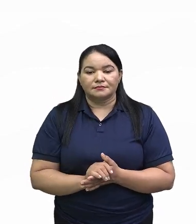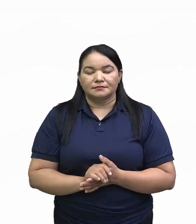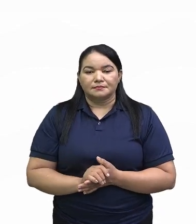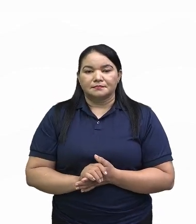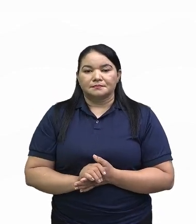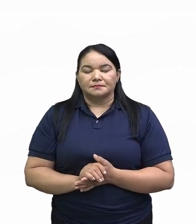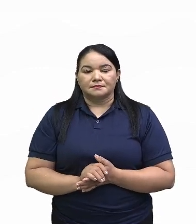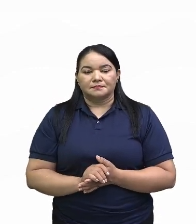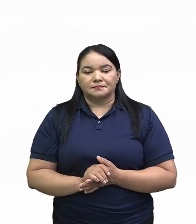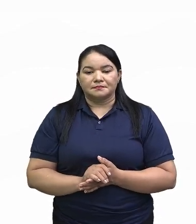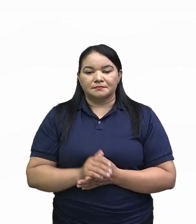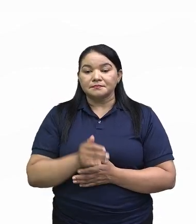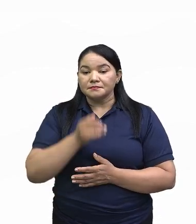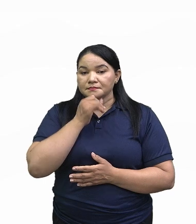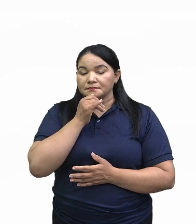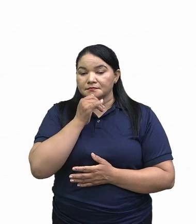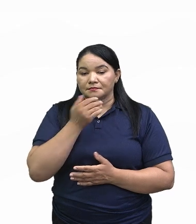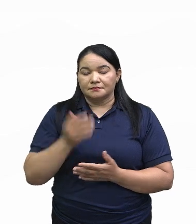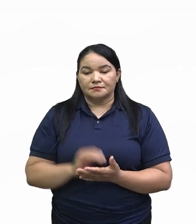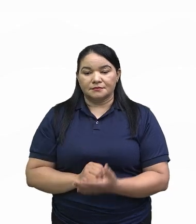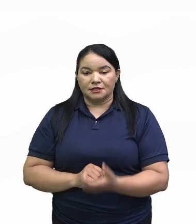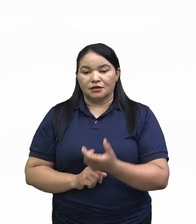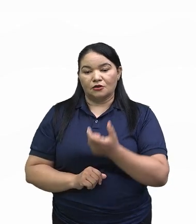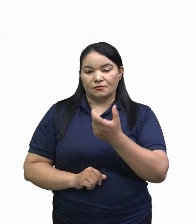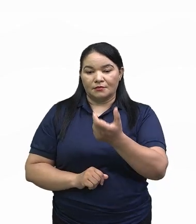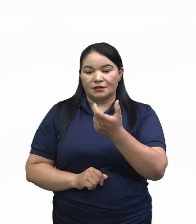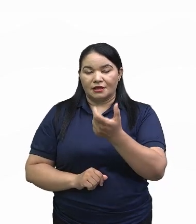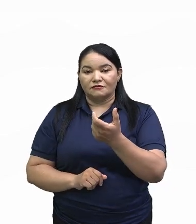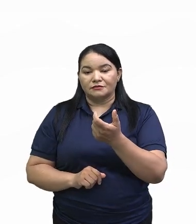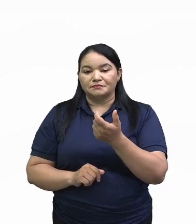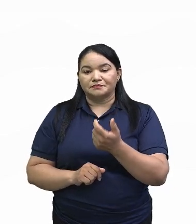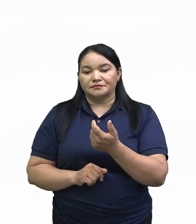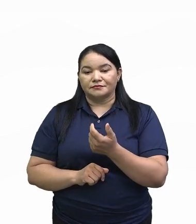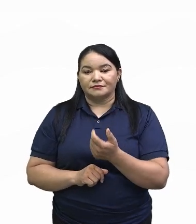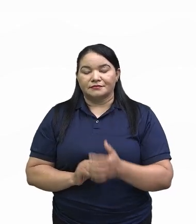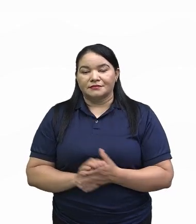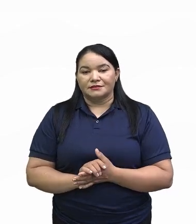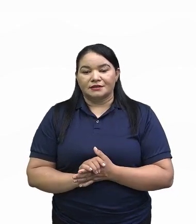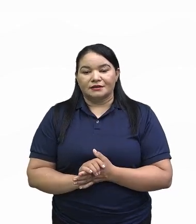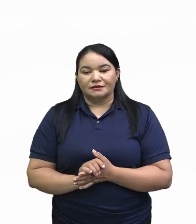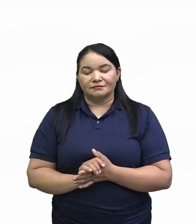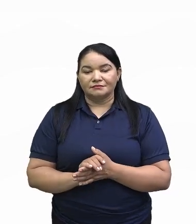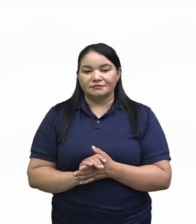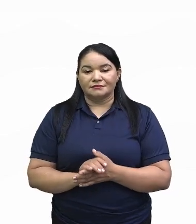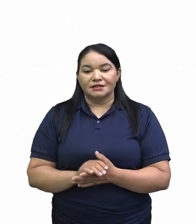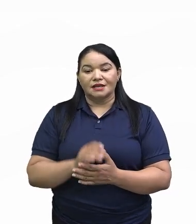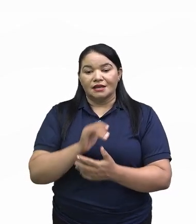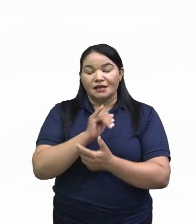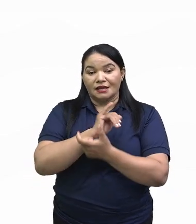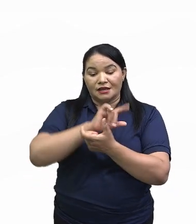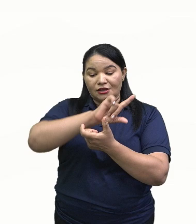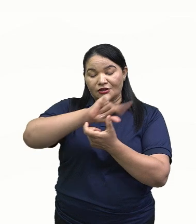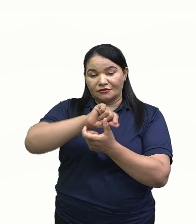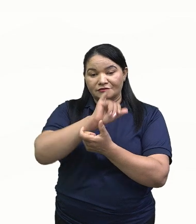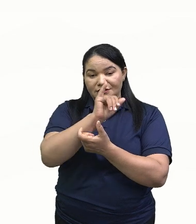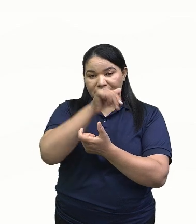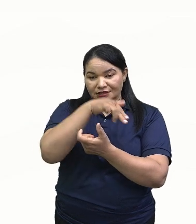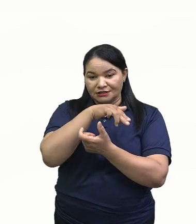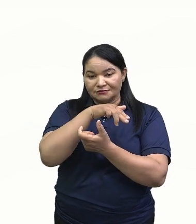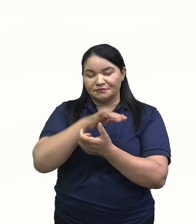outros exemplos. Temos aí a palavra infeliz, né, que vem da palavra feliz,